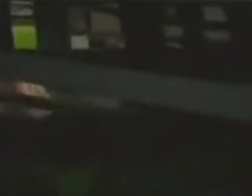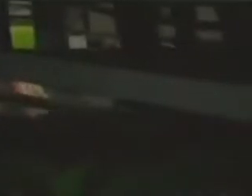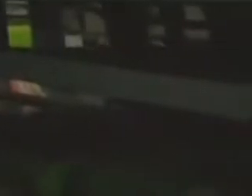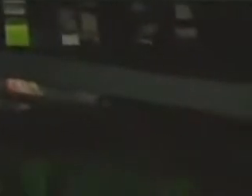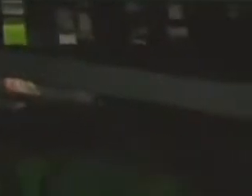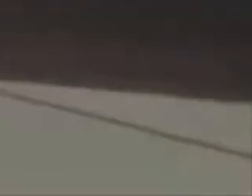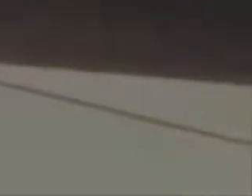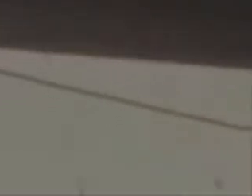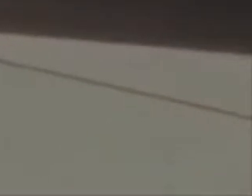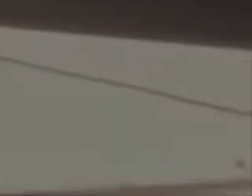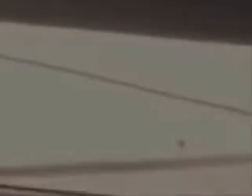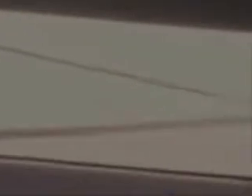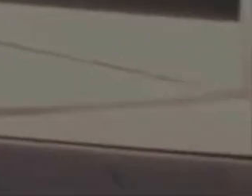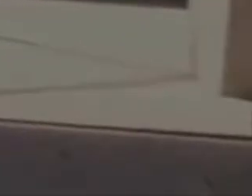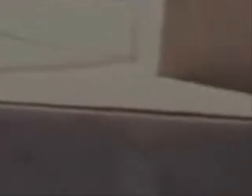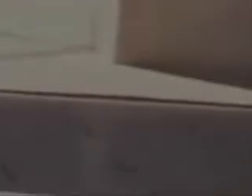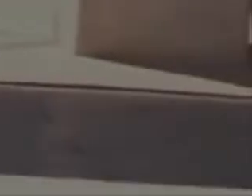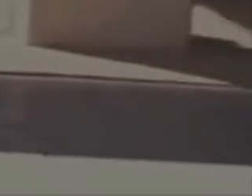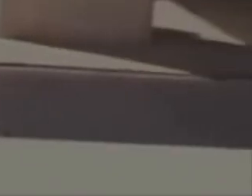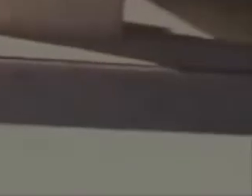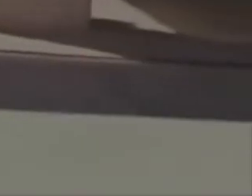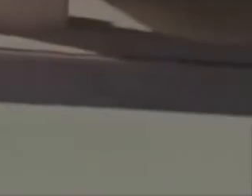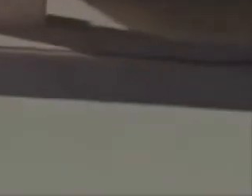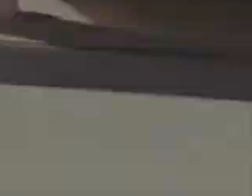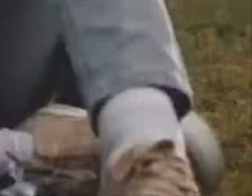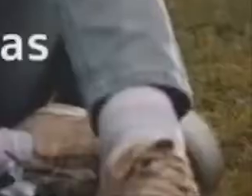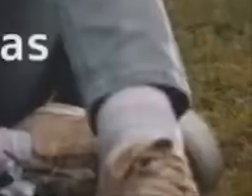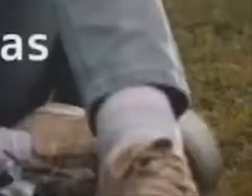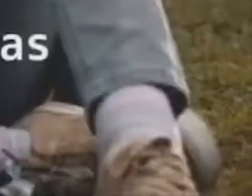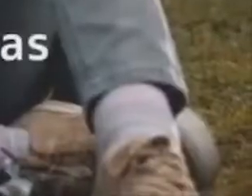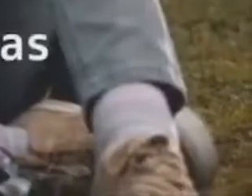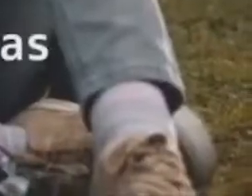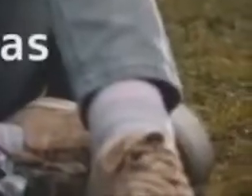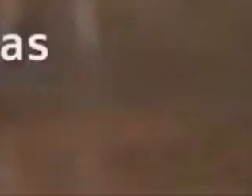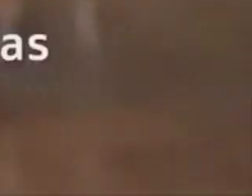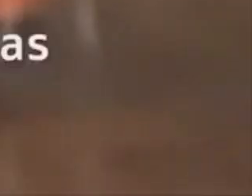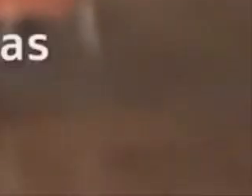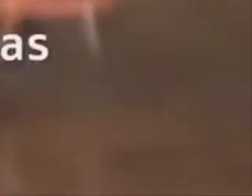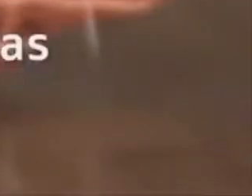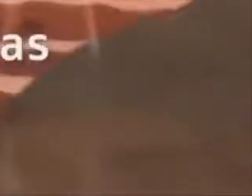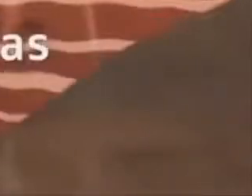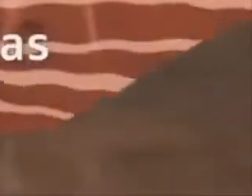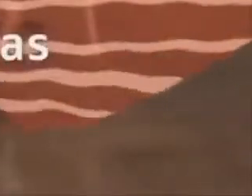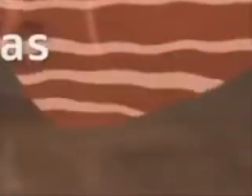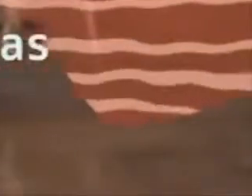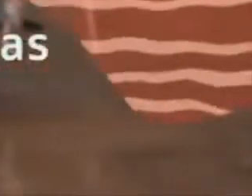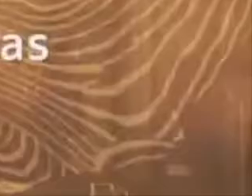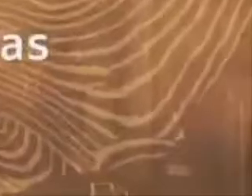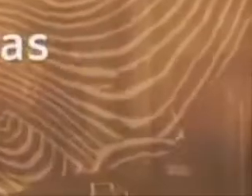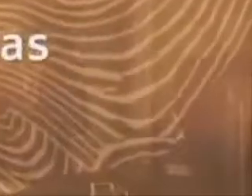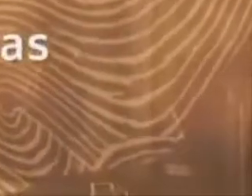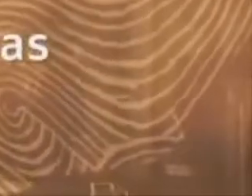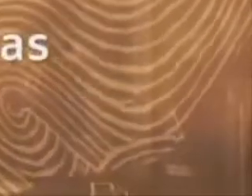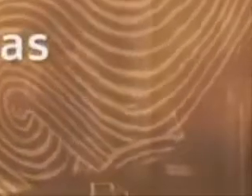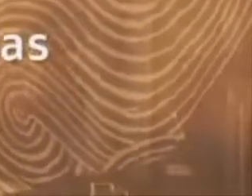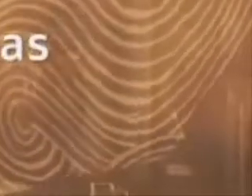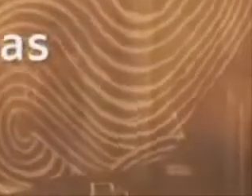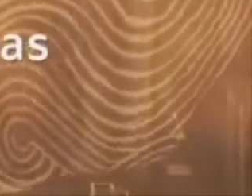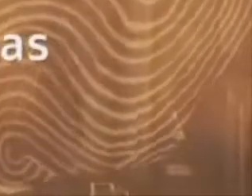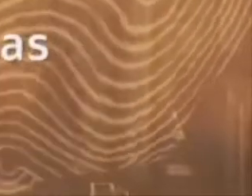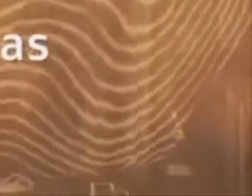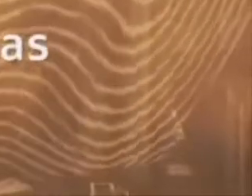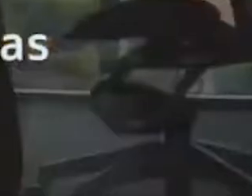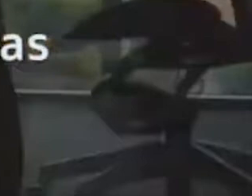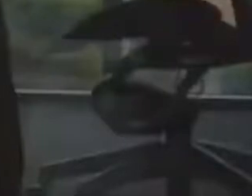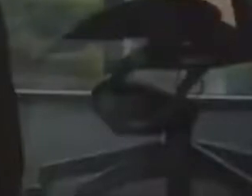porque nos guiamos por um propósito ainda mais claro. Transformar o mundo empoderando as pessoas a ver dados de